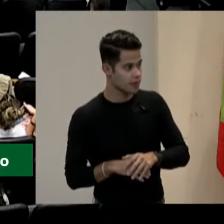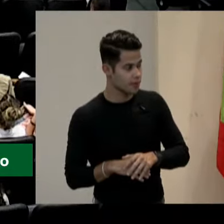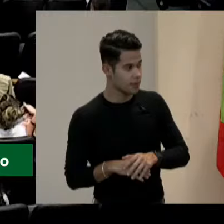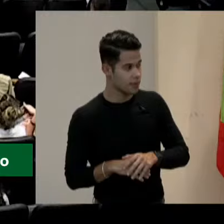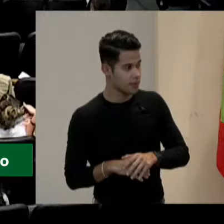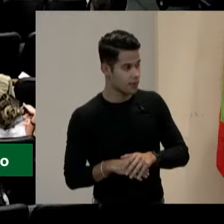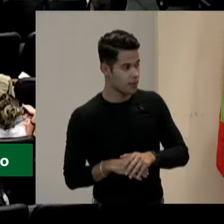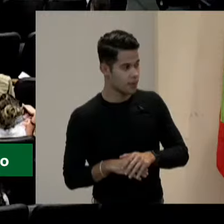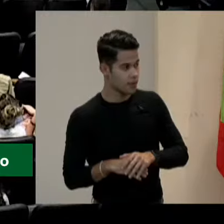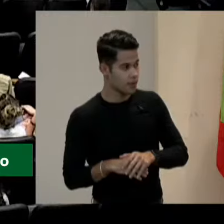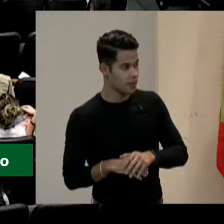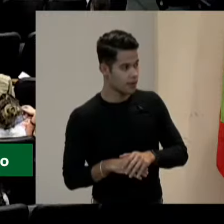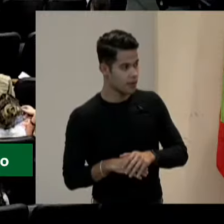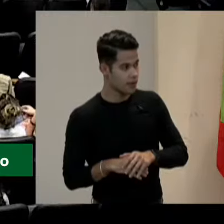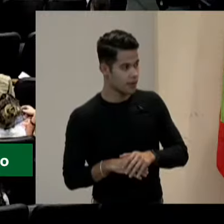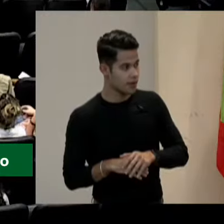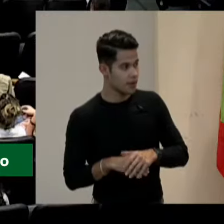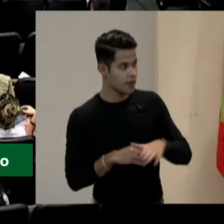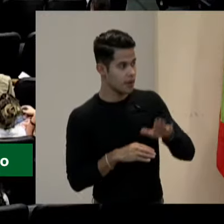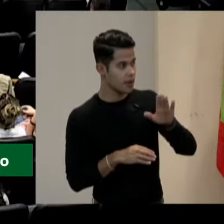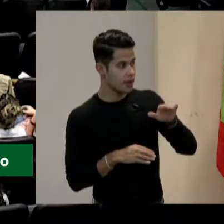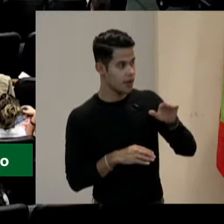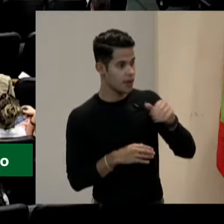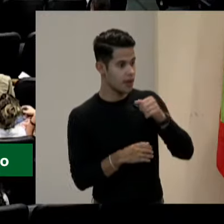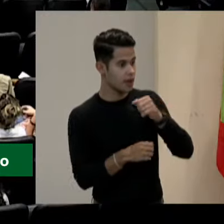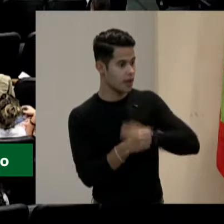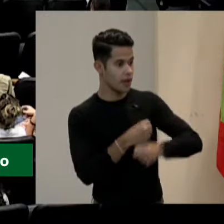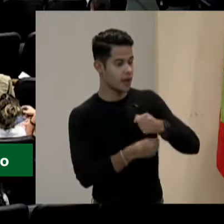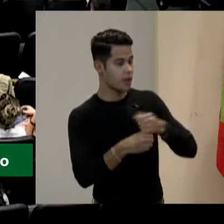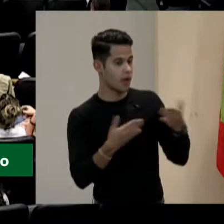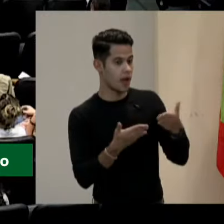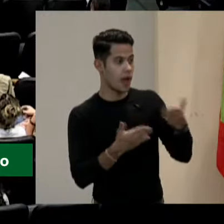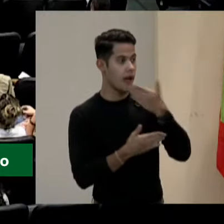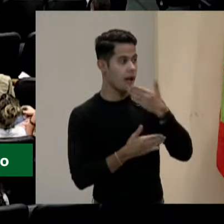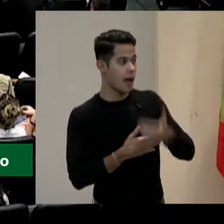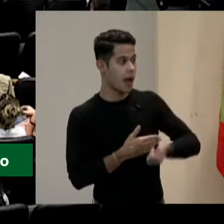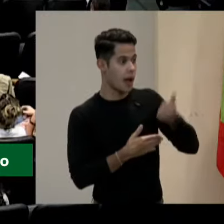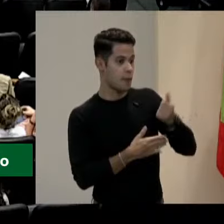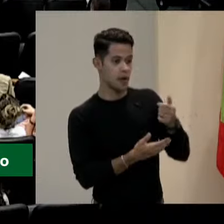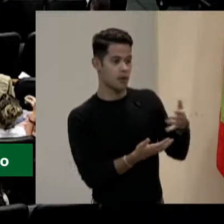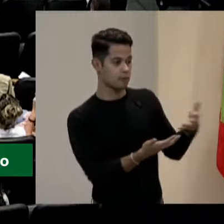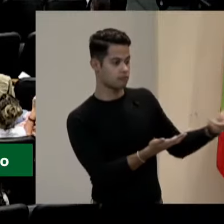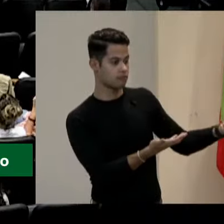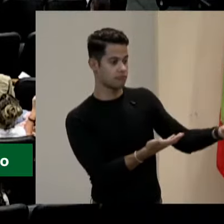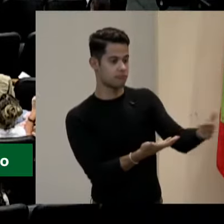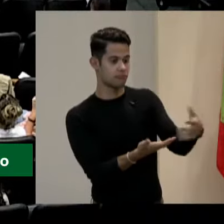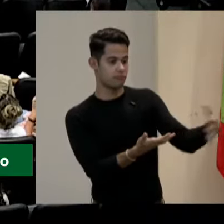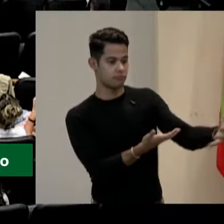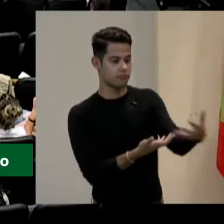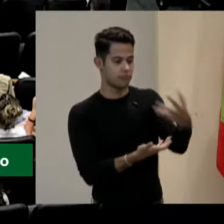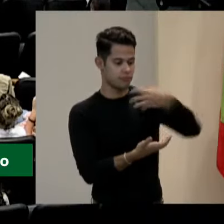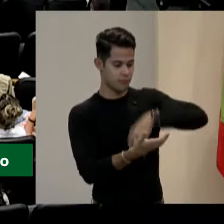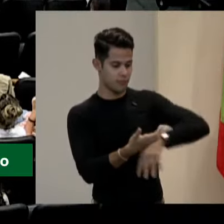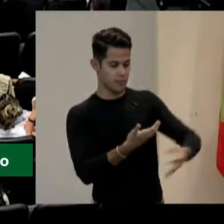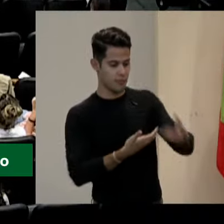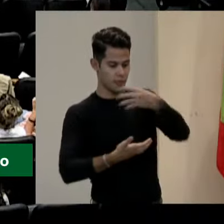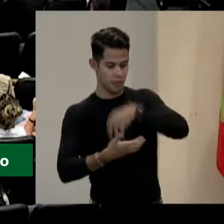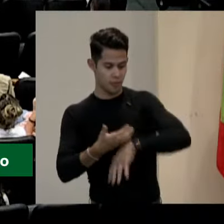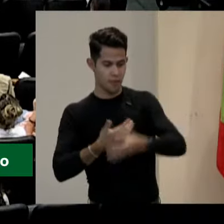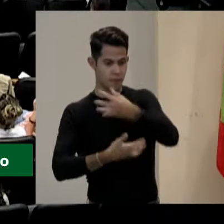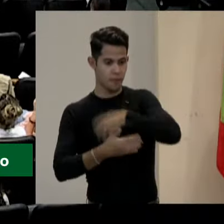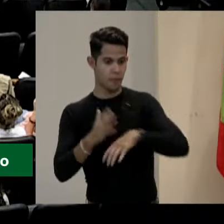esse ano foi a melhor colheita. A gente colhia para ficar 30, 60 dias tranquilo, e